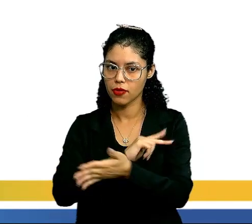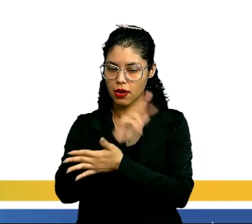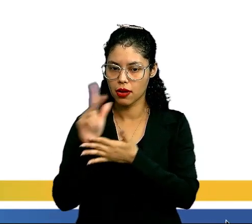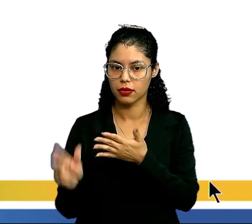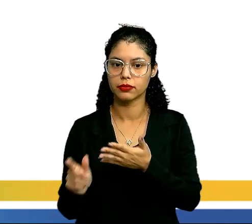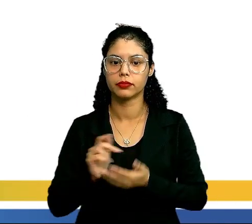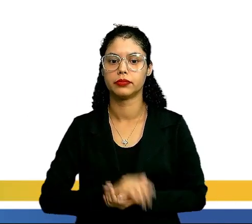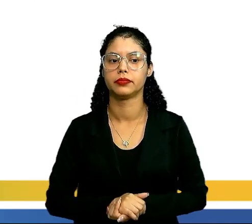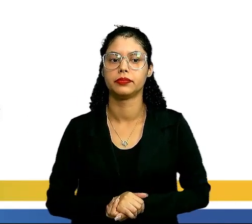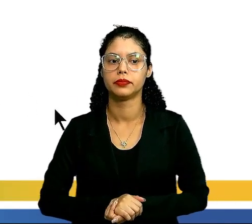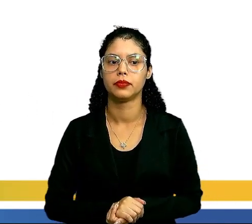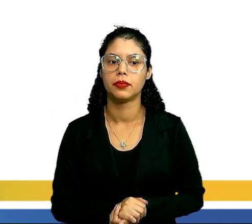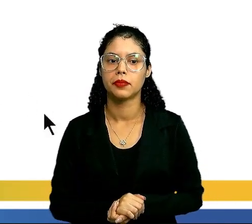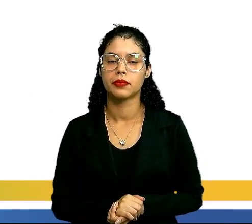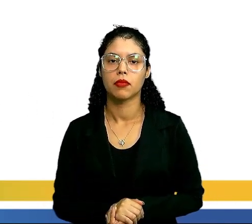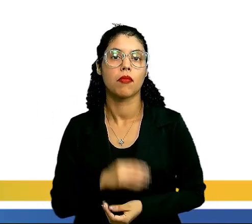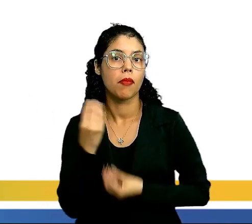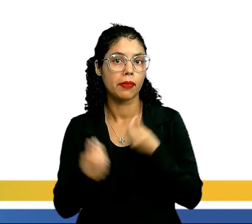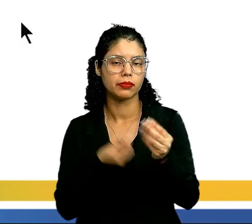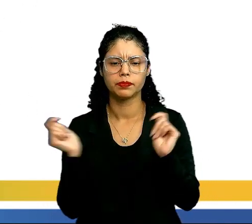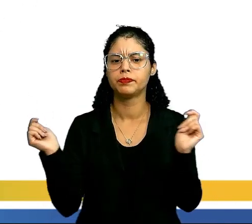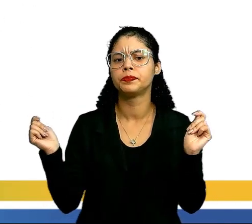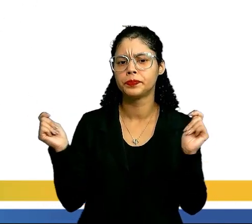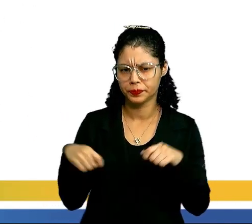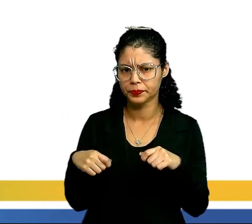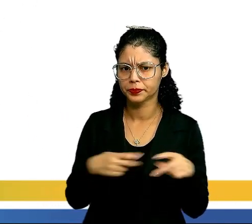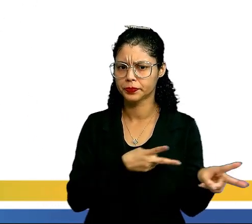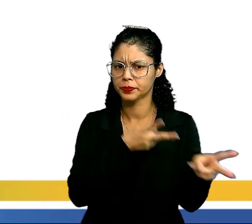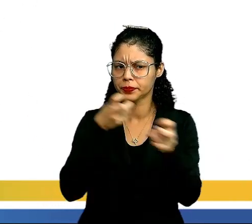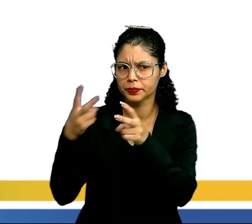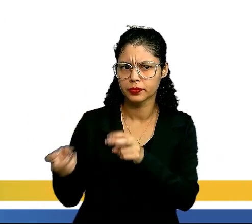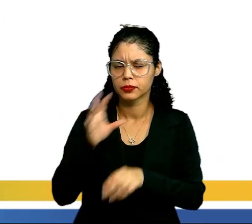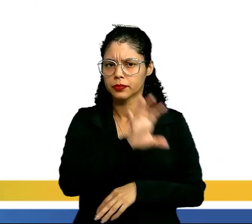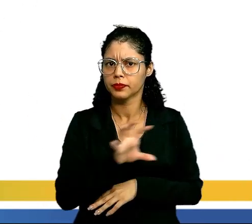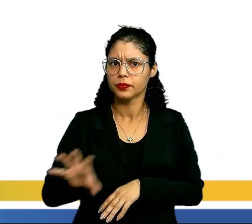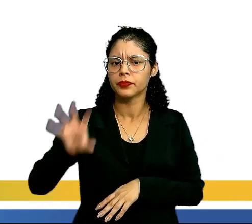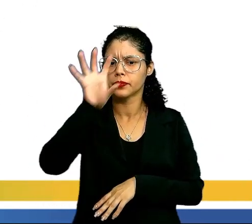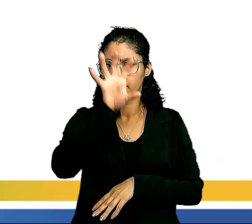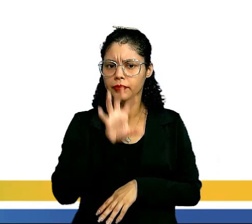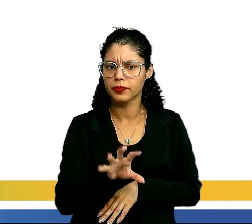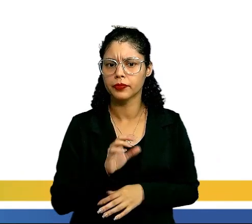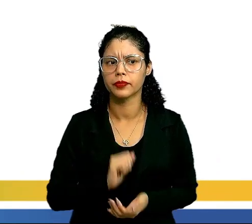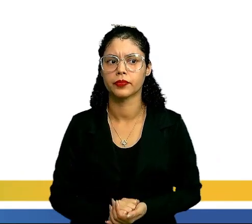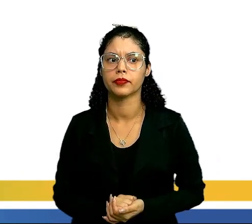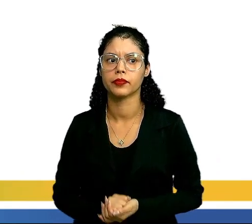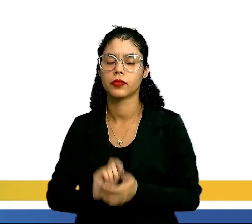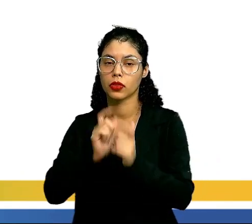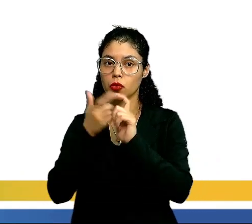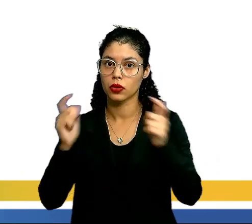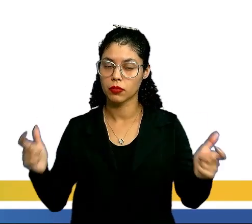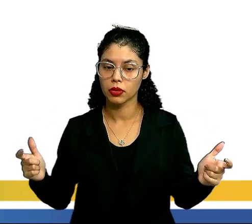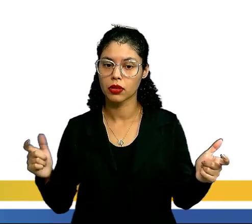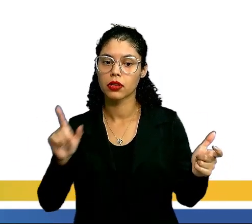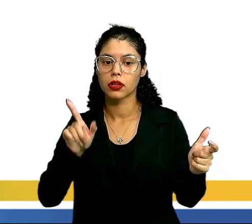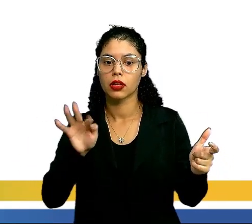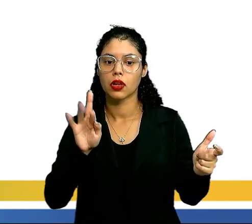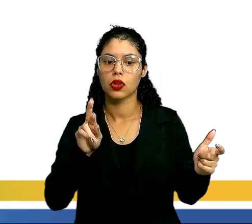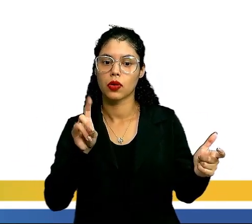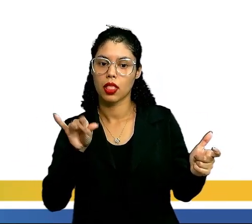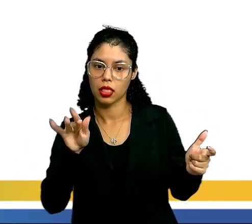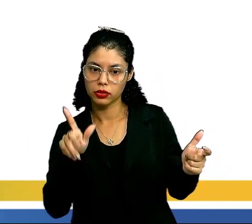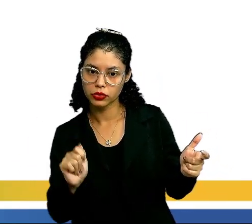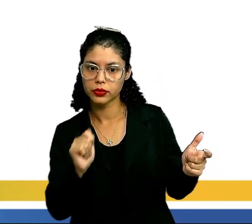forma exagerada. Professora, como isso é possível a gente observar no mapa? É só observar o tamanho da Groenlândia